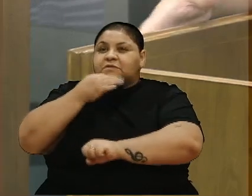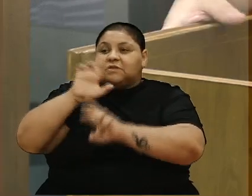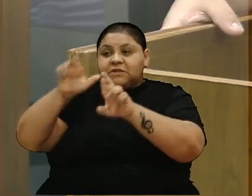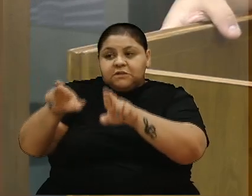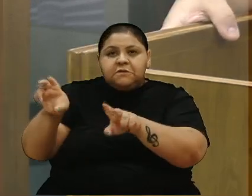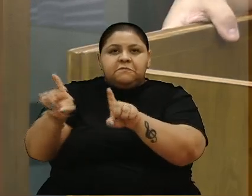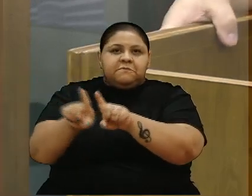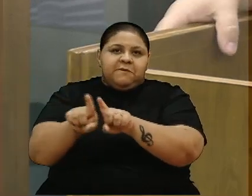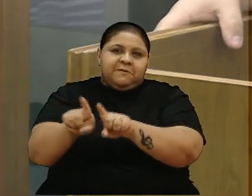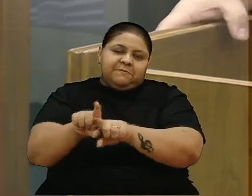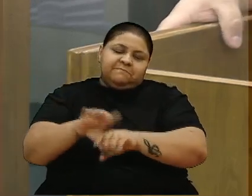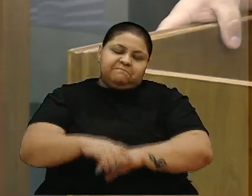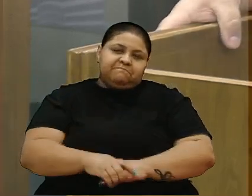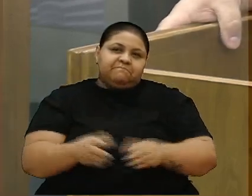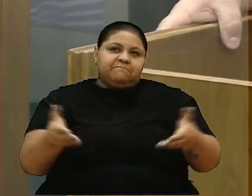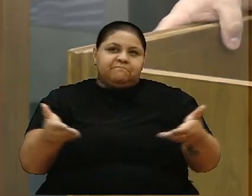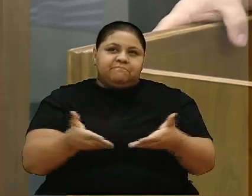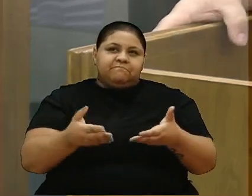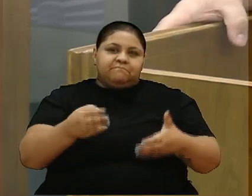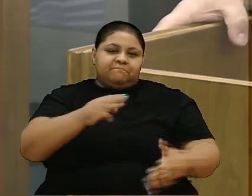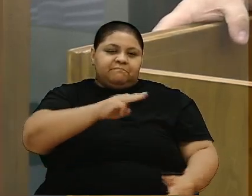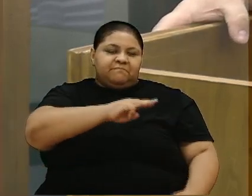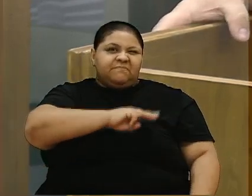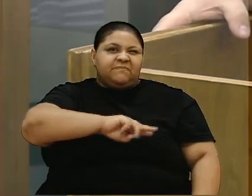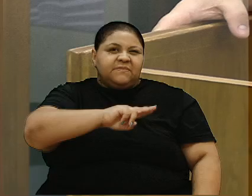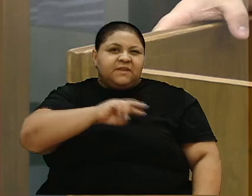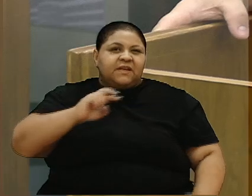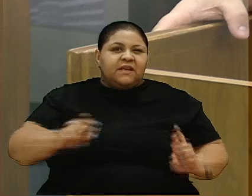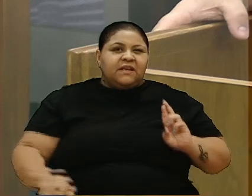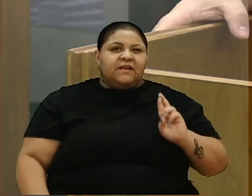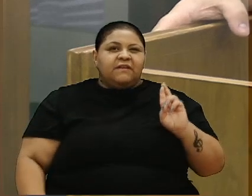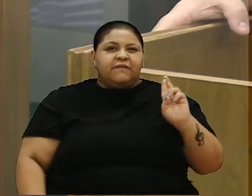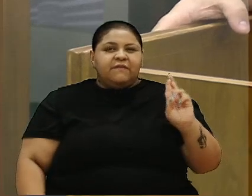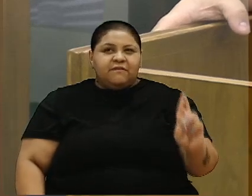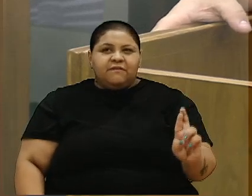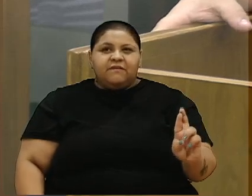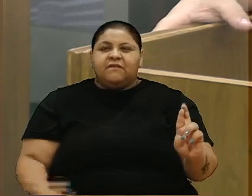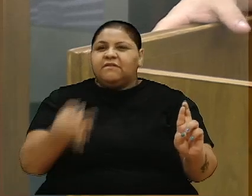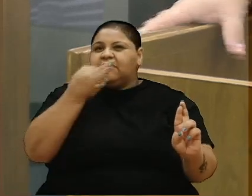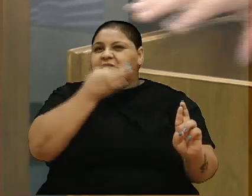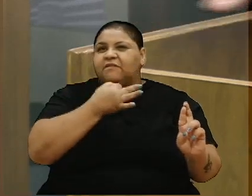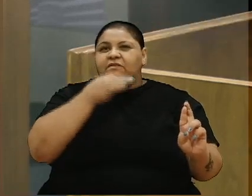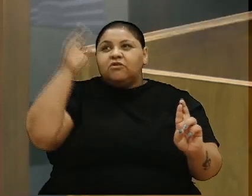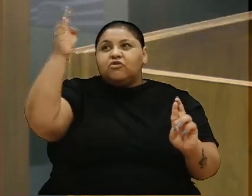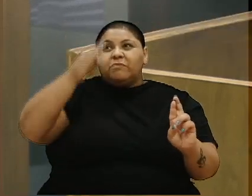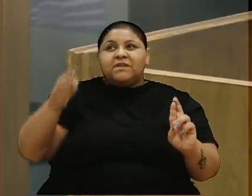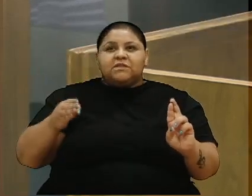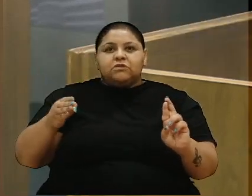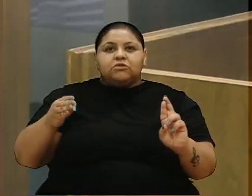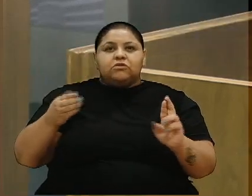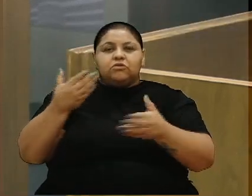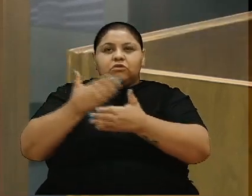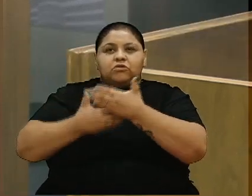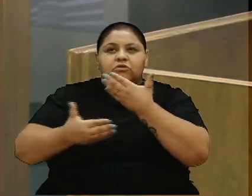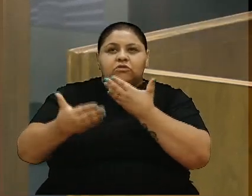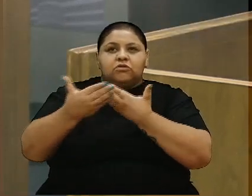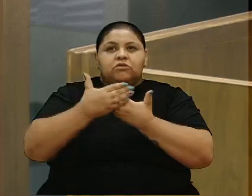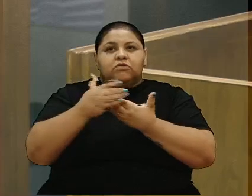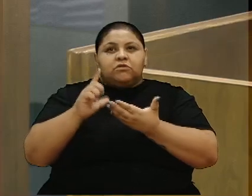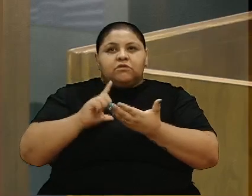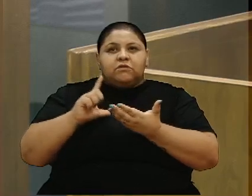região. Hoje o que a Marco Polo representa em Caxias e no Brasil e no mundo, sustentando várias